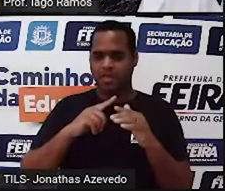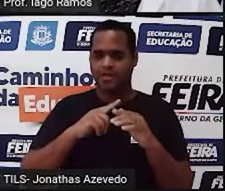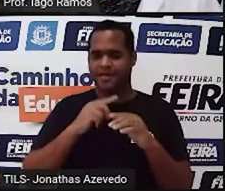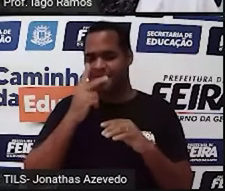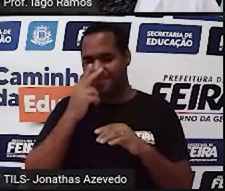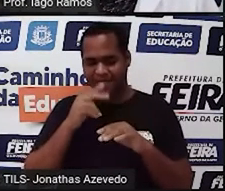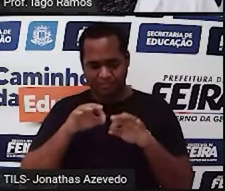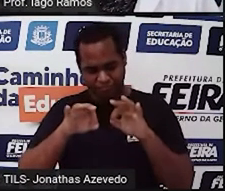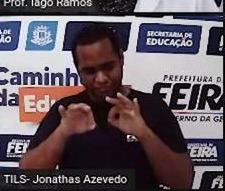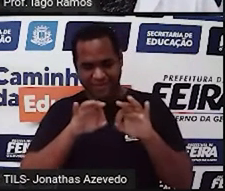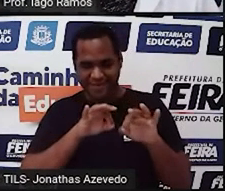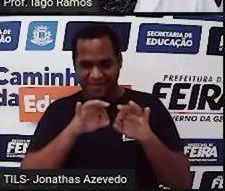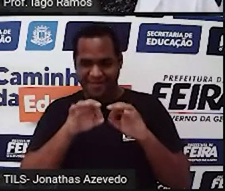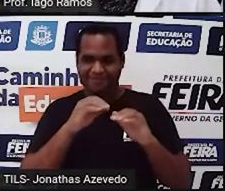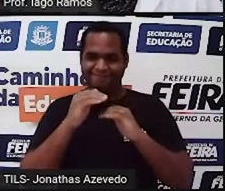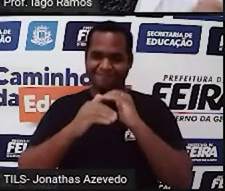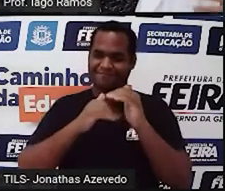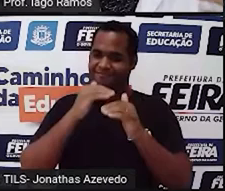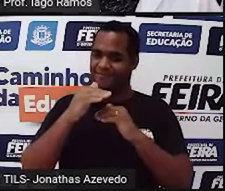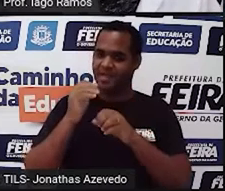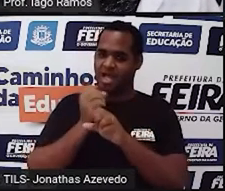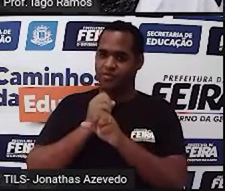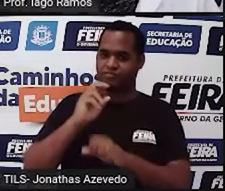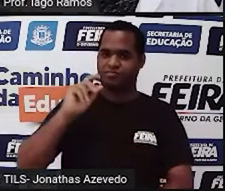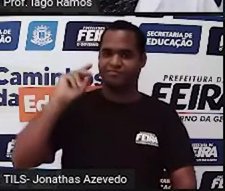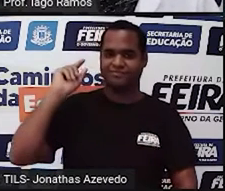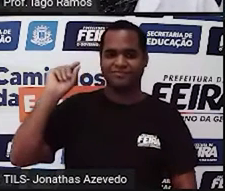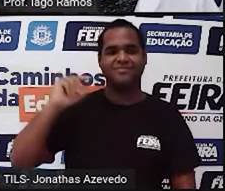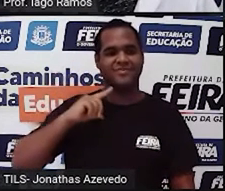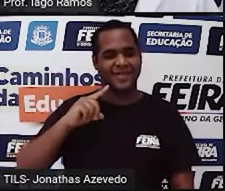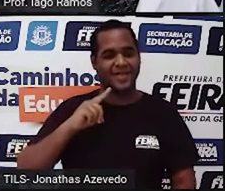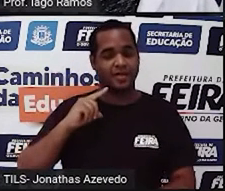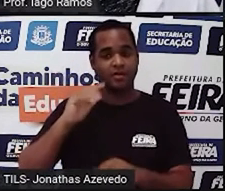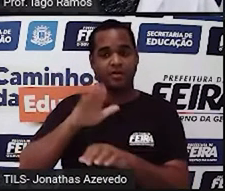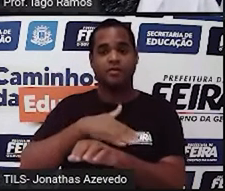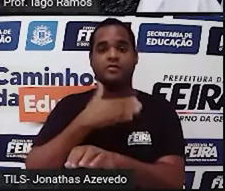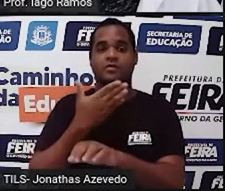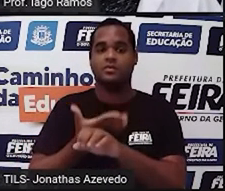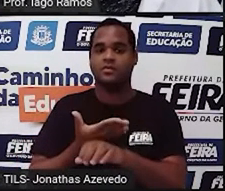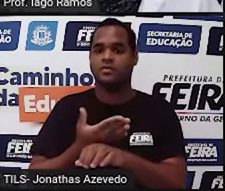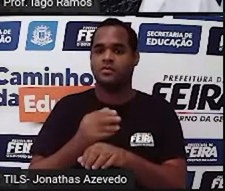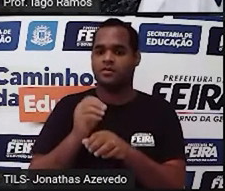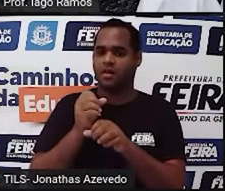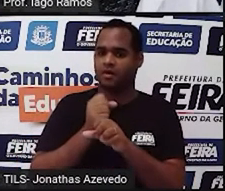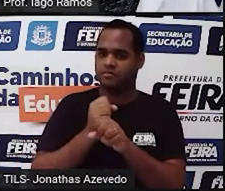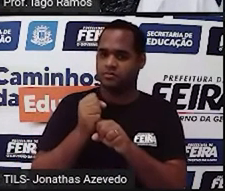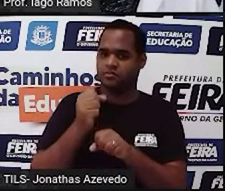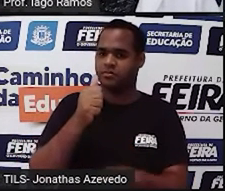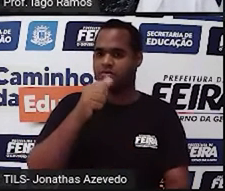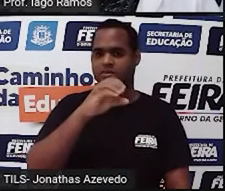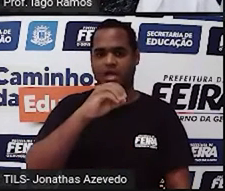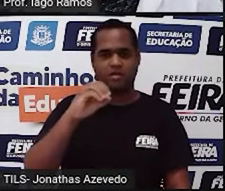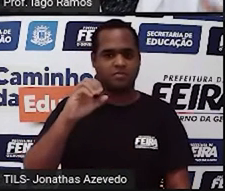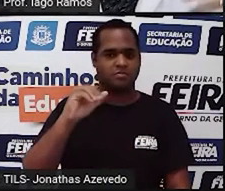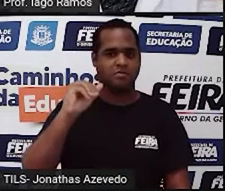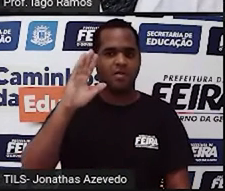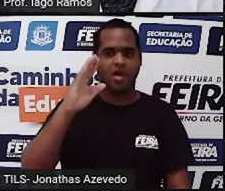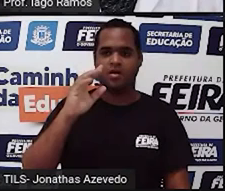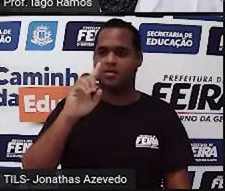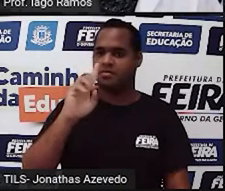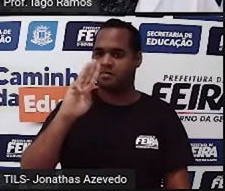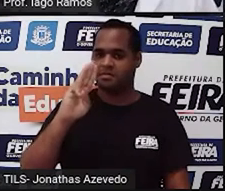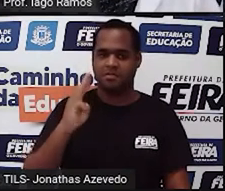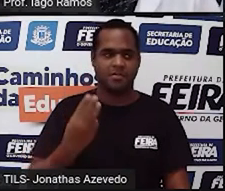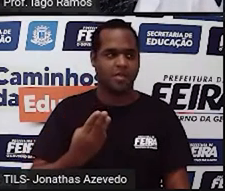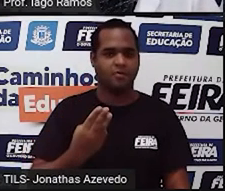construída ao longo de muitos anos né tô falando aí de séculos quem sabe talvez de